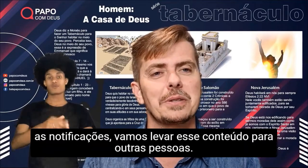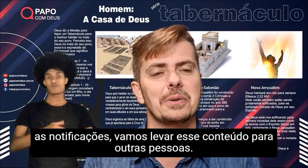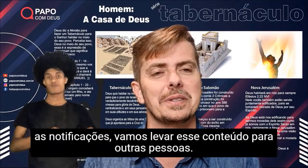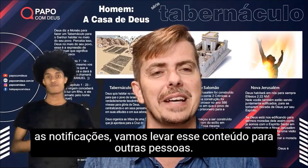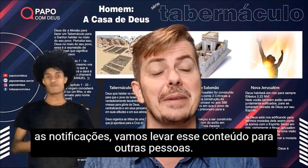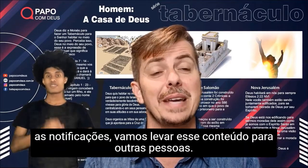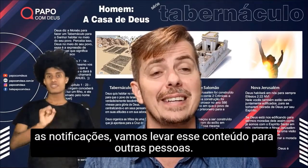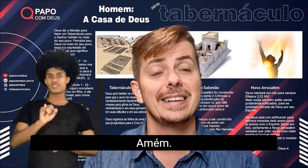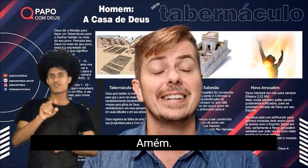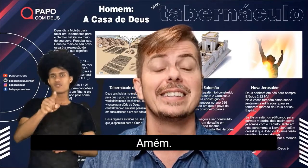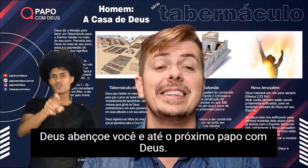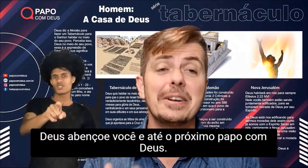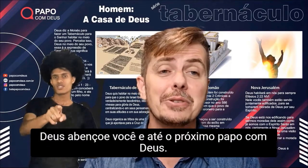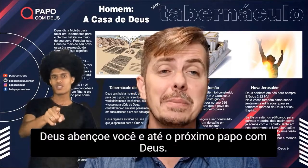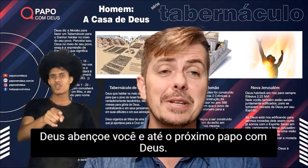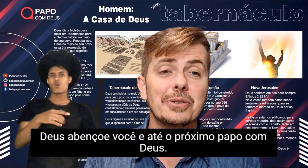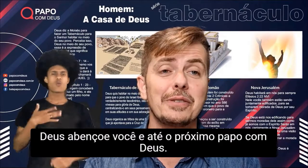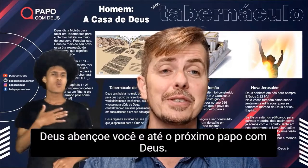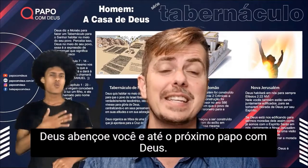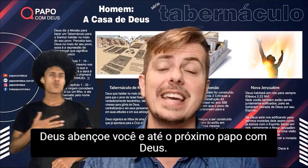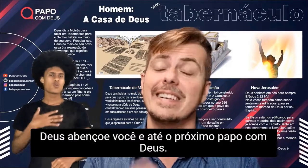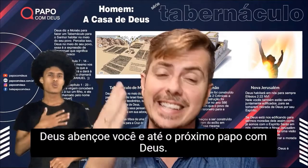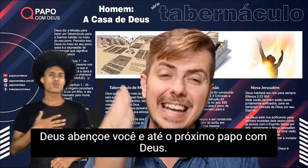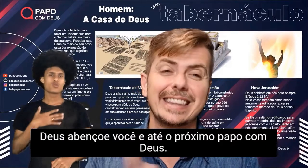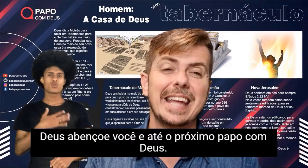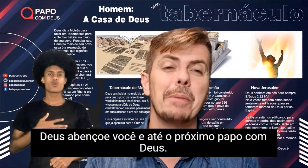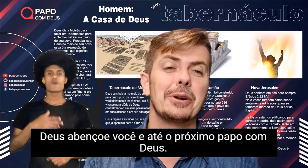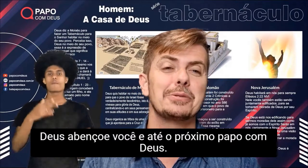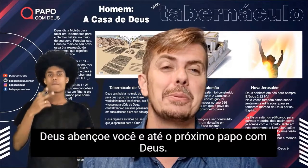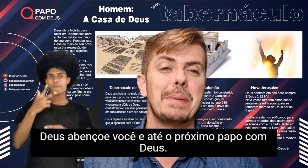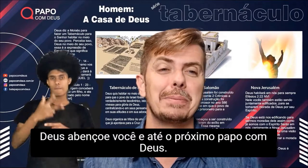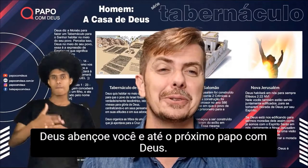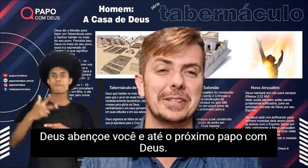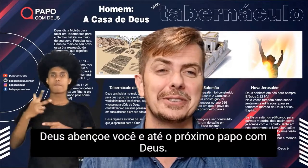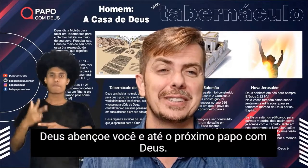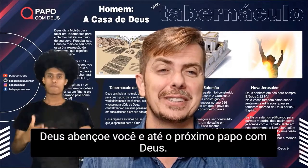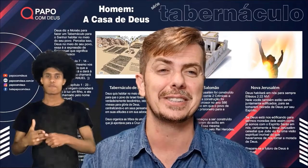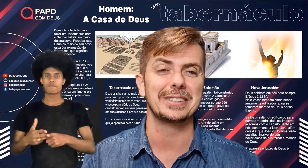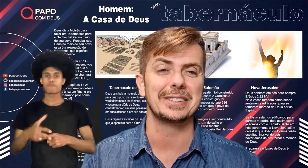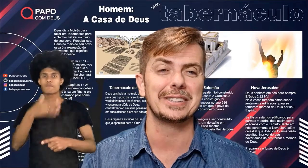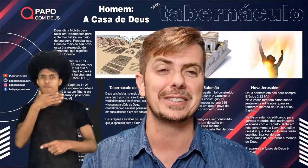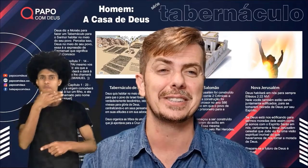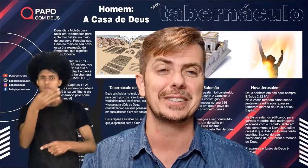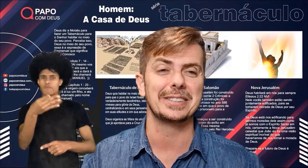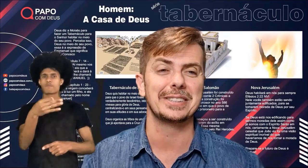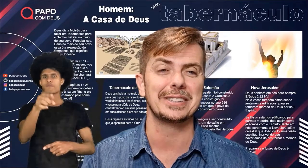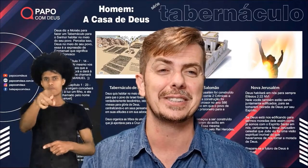para outras pessoas. Amém? Deus abençoe você e até o próximo Papo com Deus.